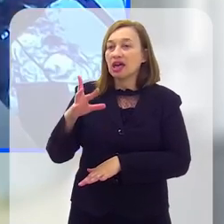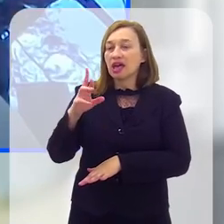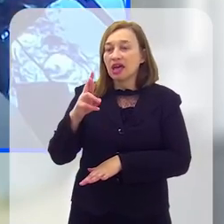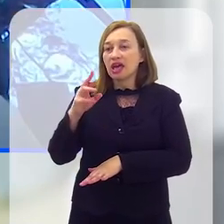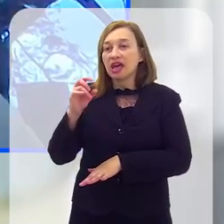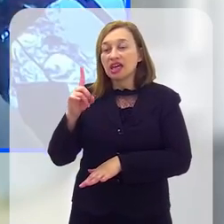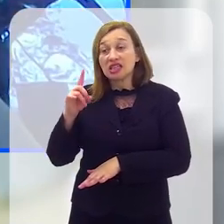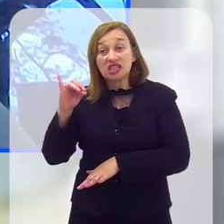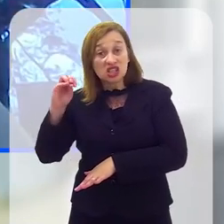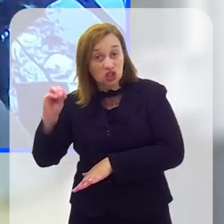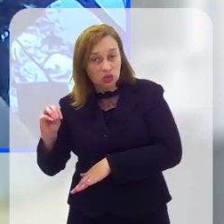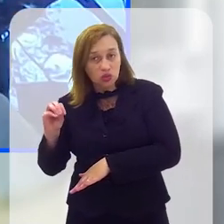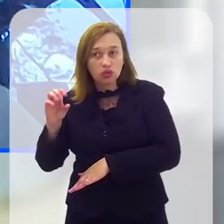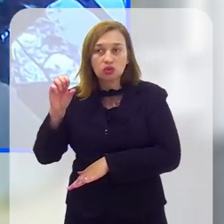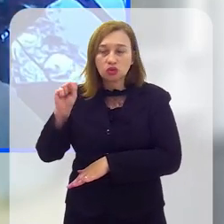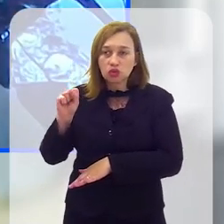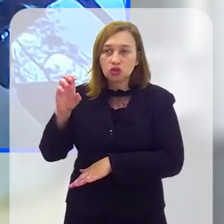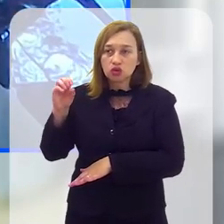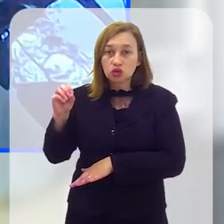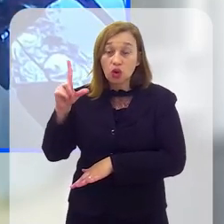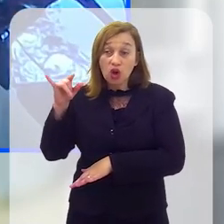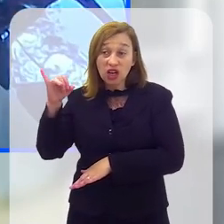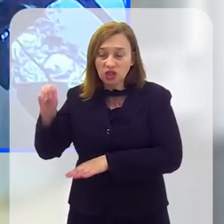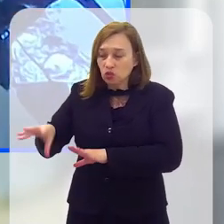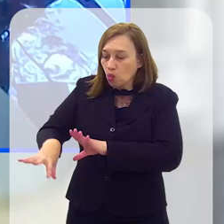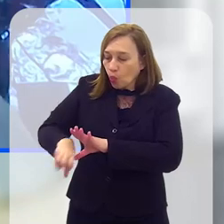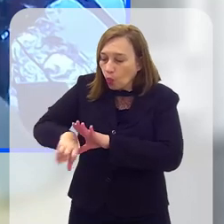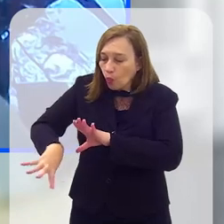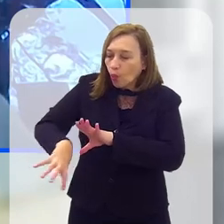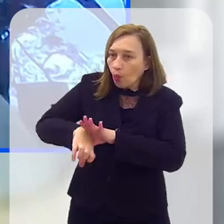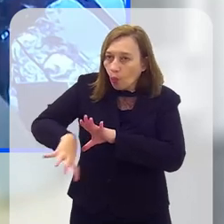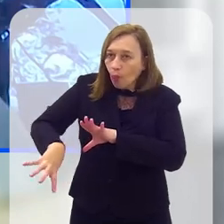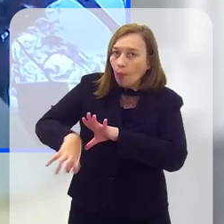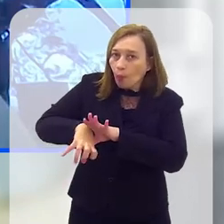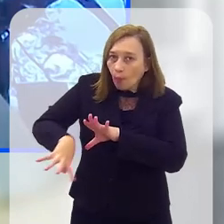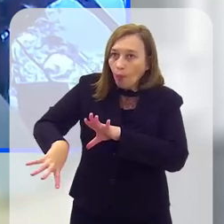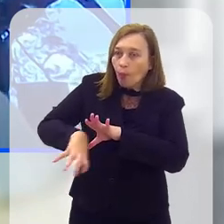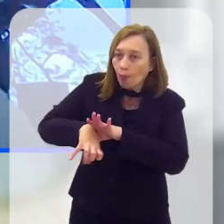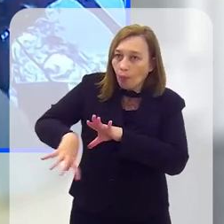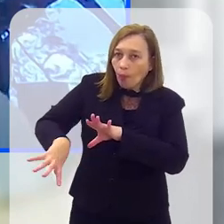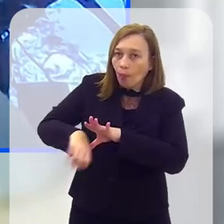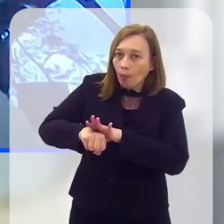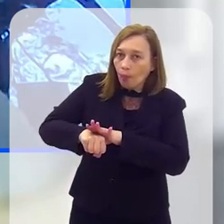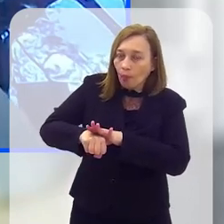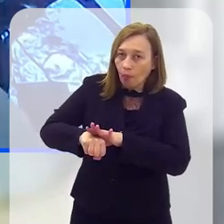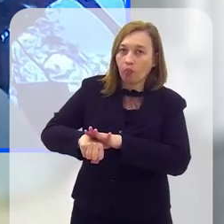resíduos sólidos, que a gente garanta que a drenagem tenha só água de